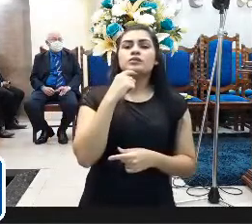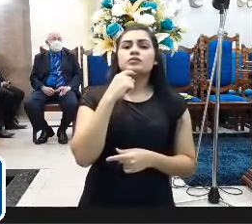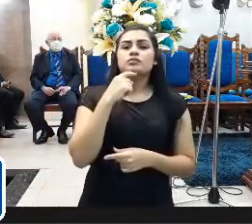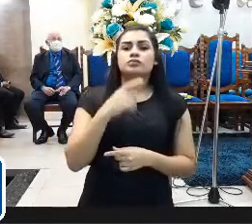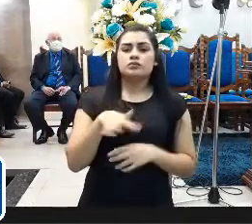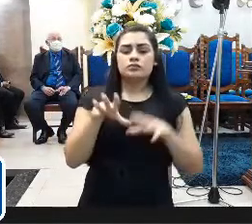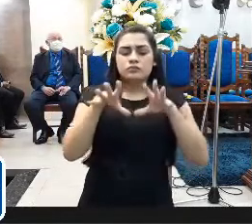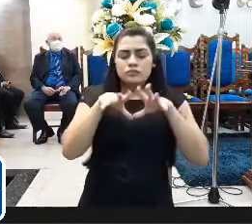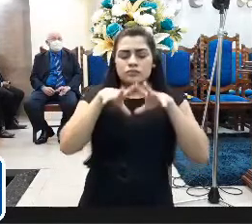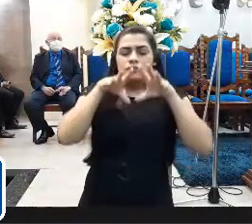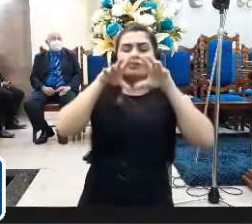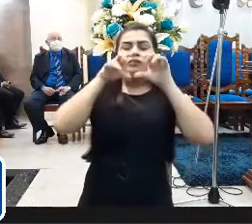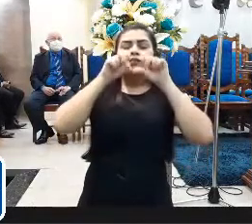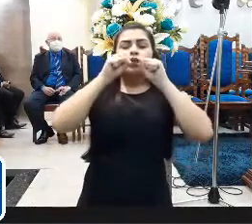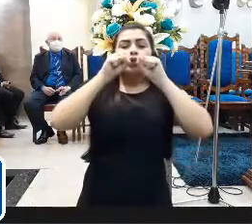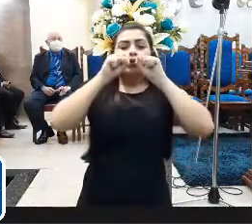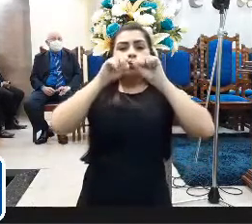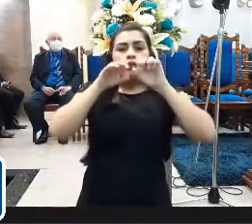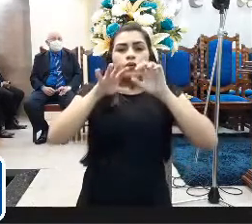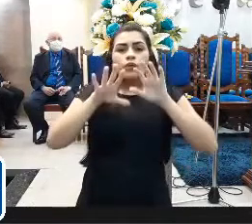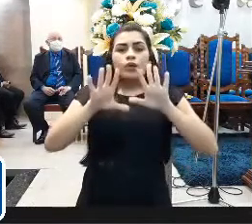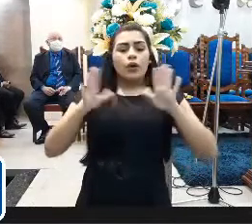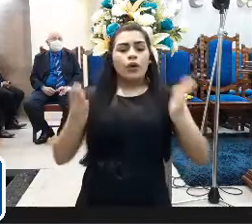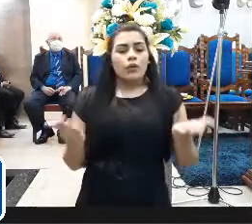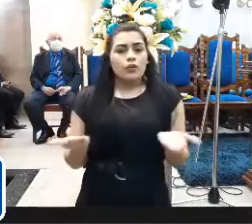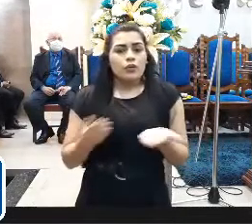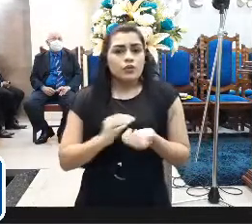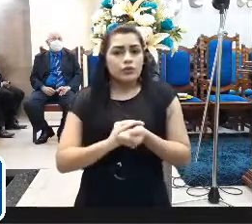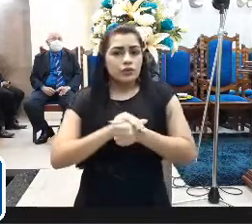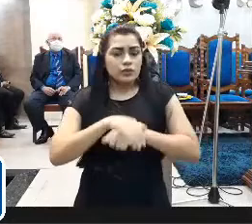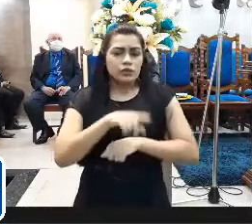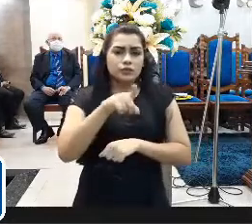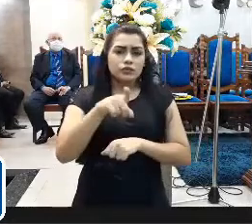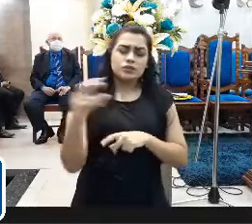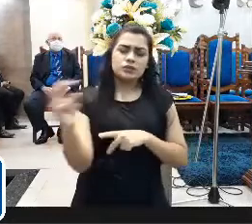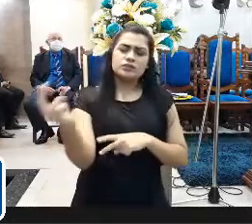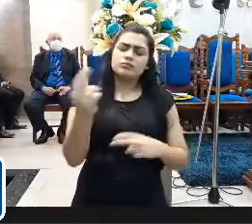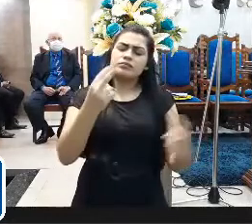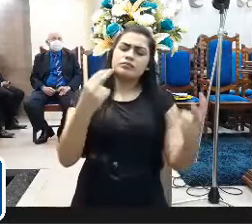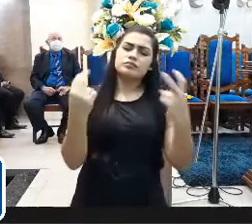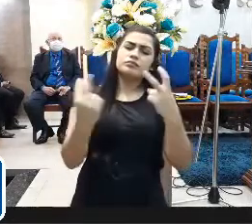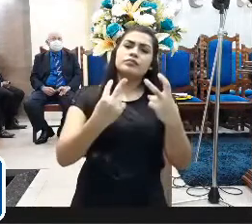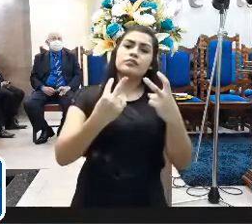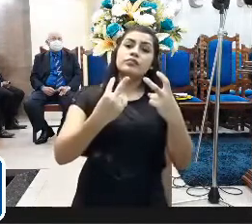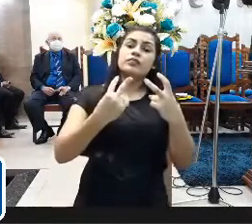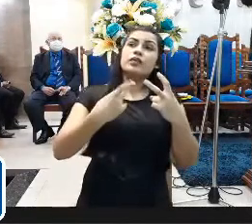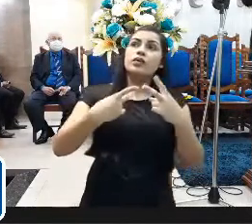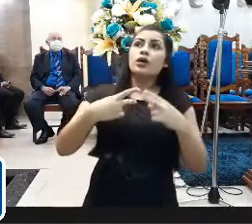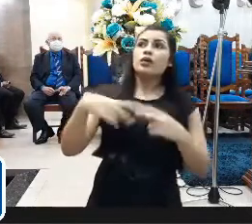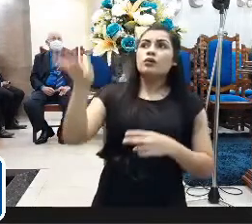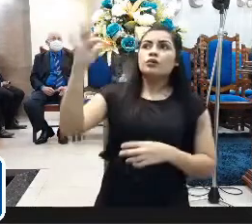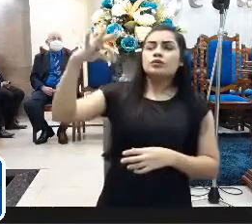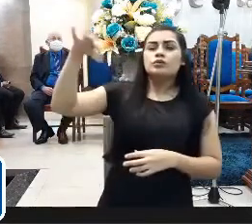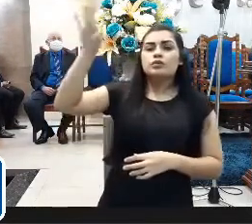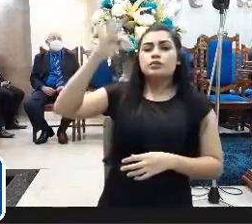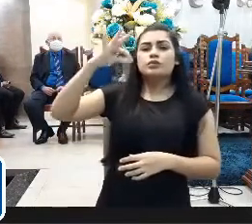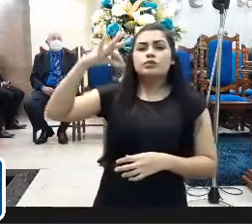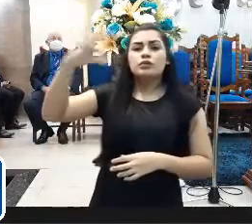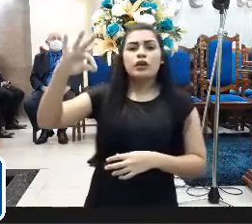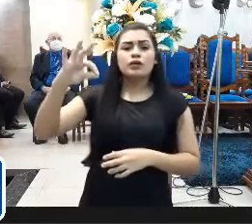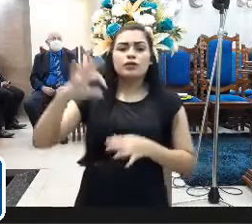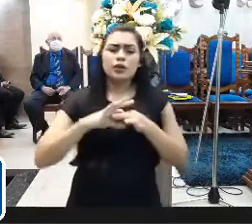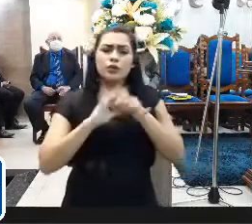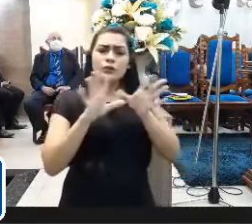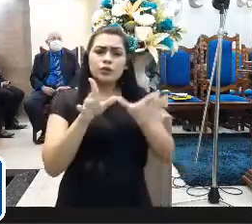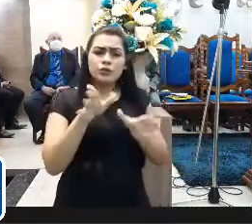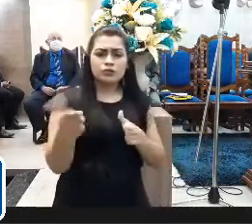uma respirada esta noite. Você que me ouve, você que o Espírito Santo lhe permitiu ouvir esta